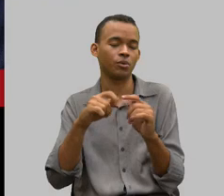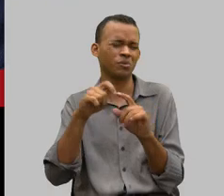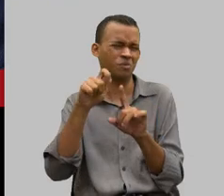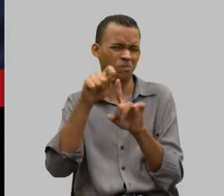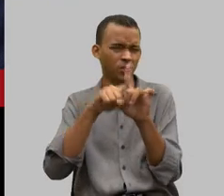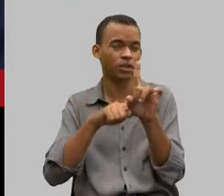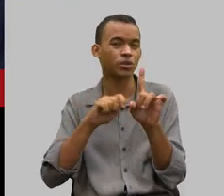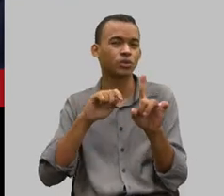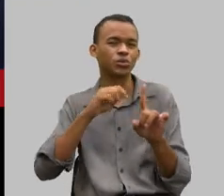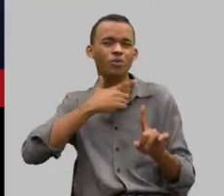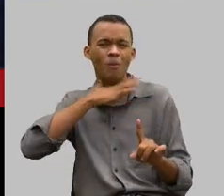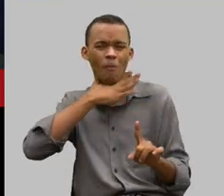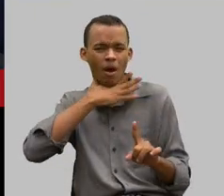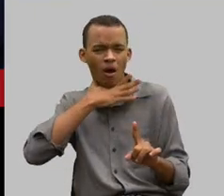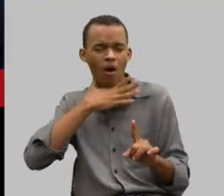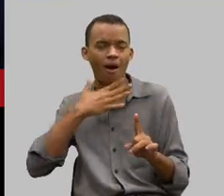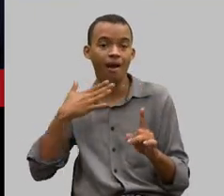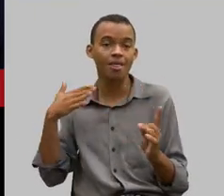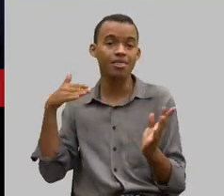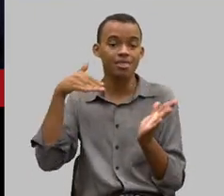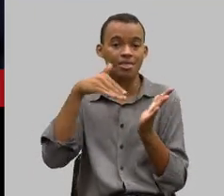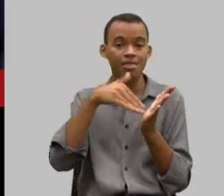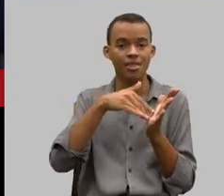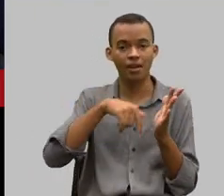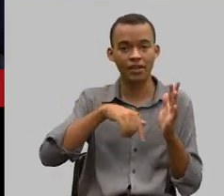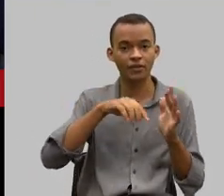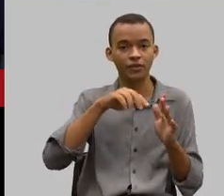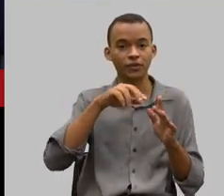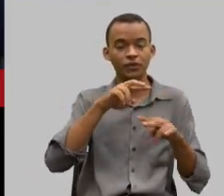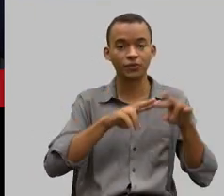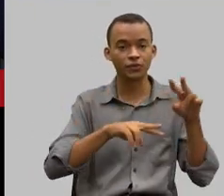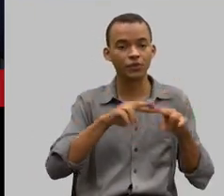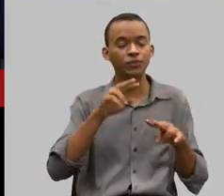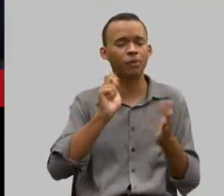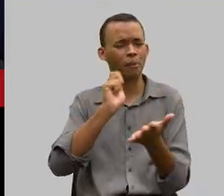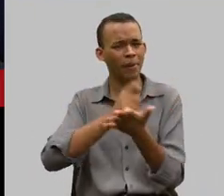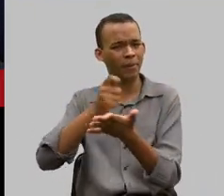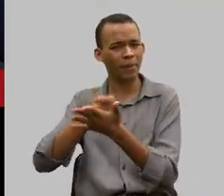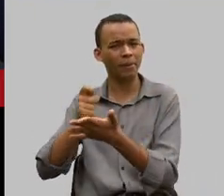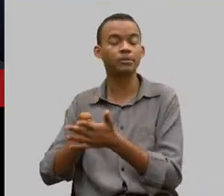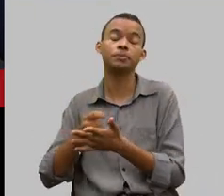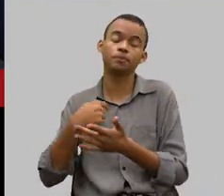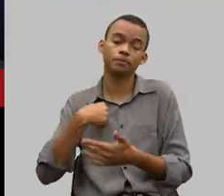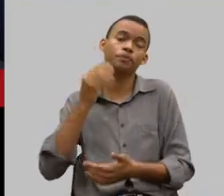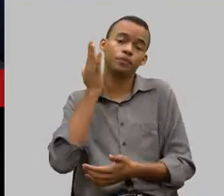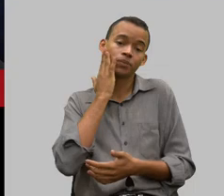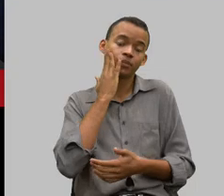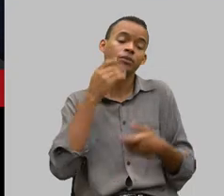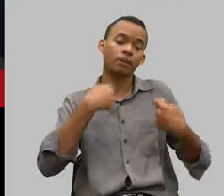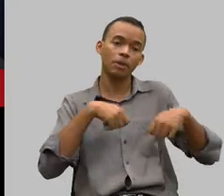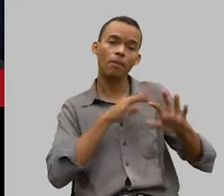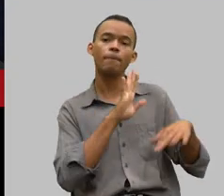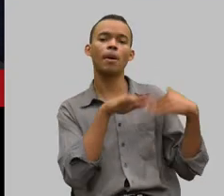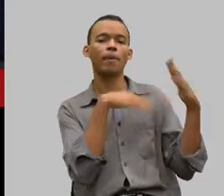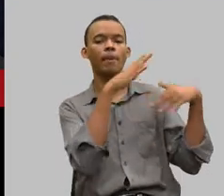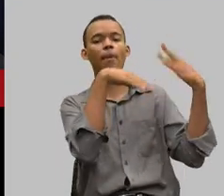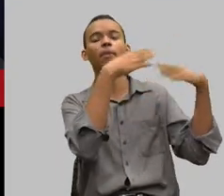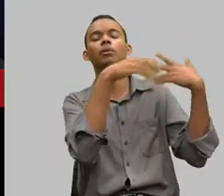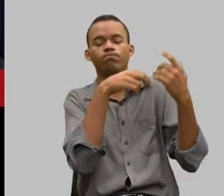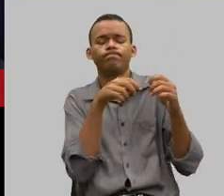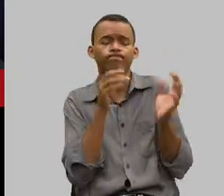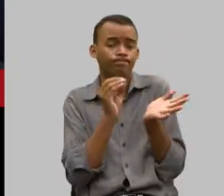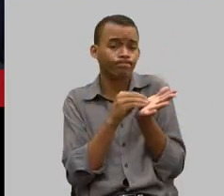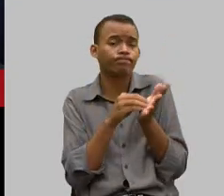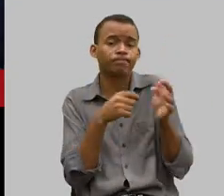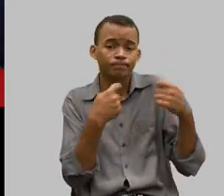cá né a gente sabendo que isso é muito importante agora há sempre espaço para evoluir tanto eu quo Felipe quanto a equipe dele que é super competente na